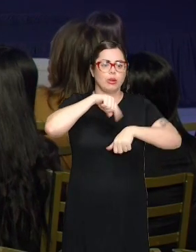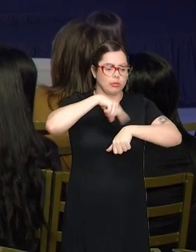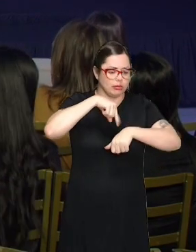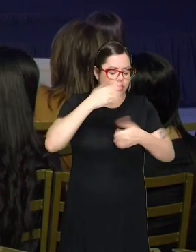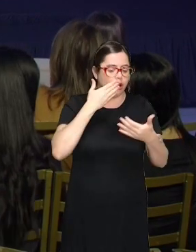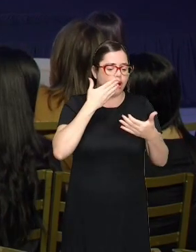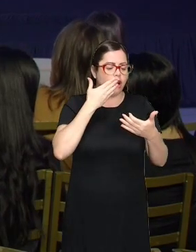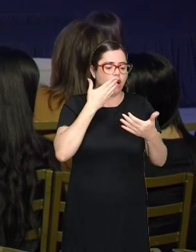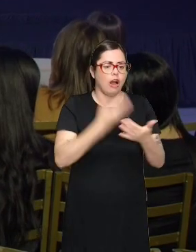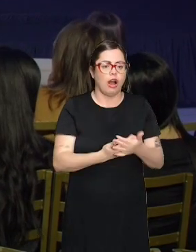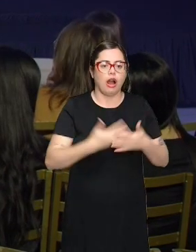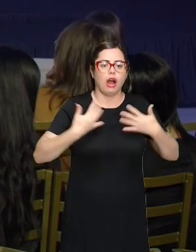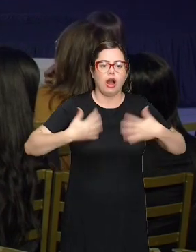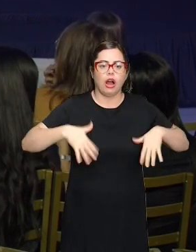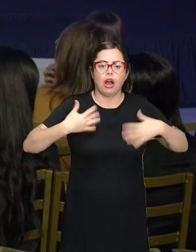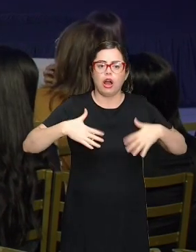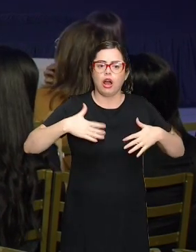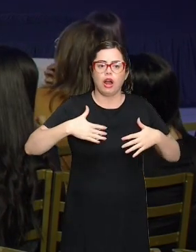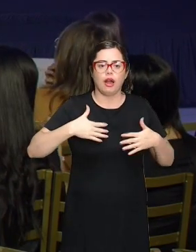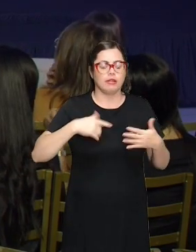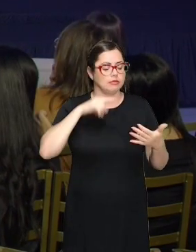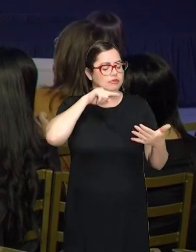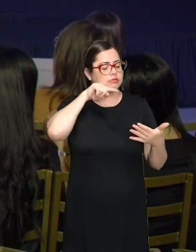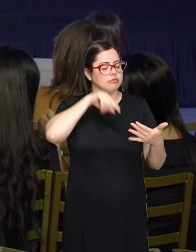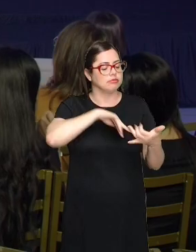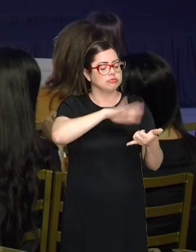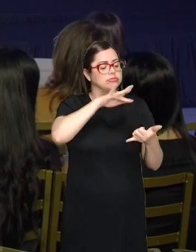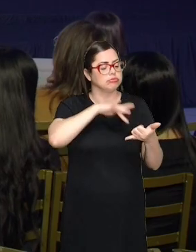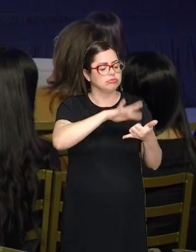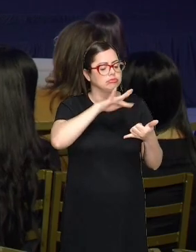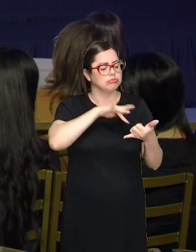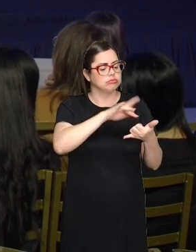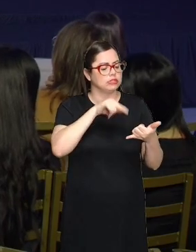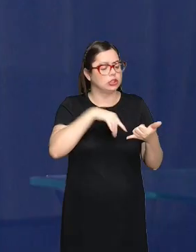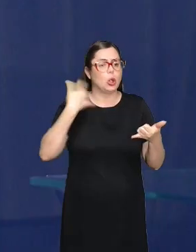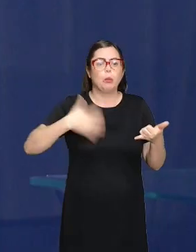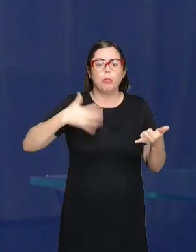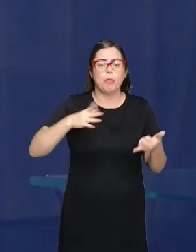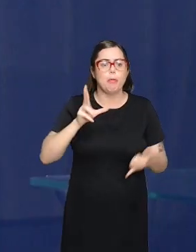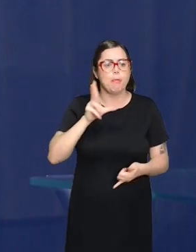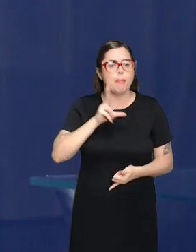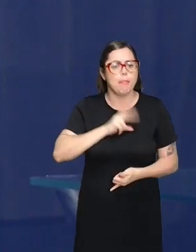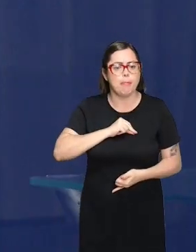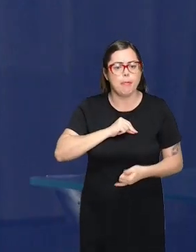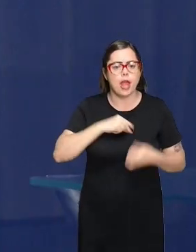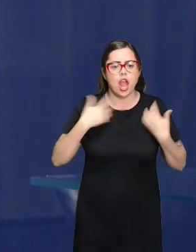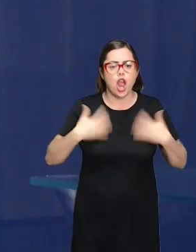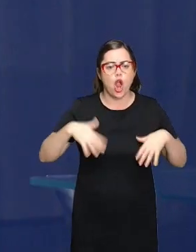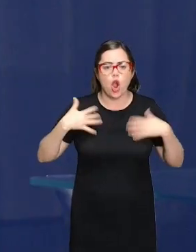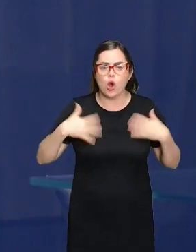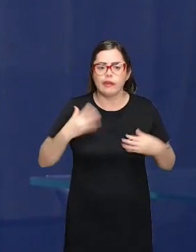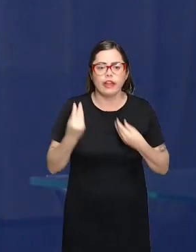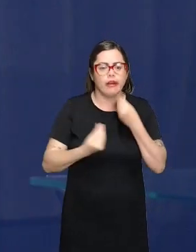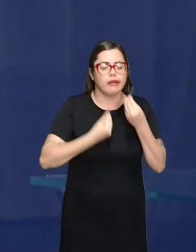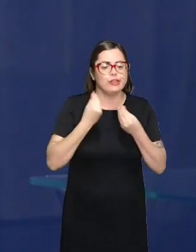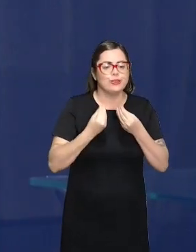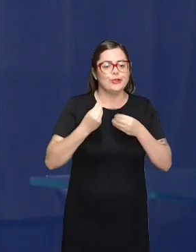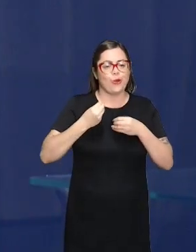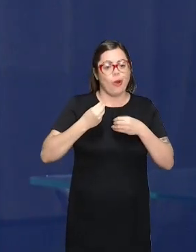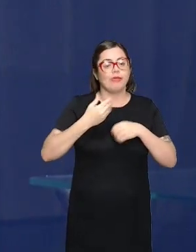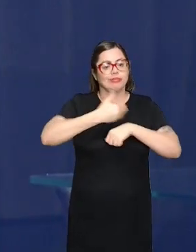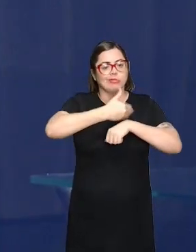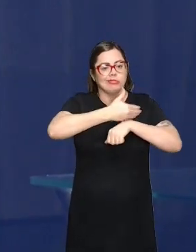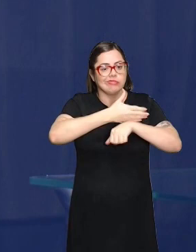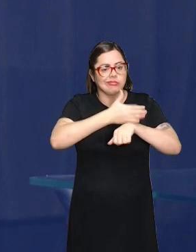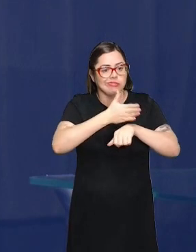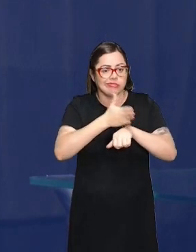que é muito tempo? Eu estou nesse time, falo disso todos os dias, mas ainda fico bastante. Então, a gente precisa ter